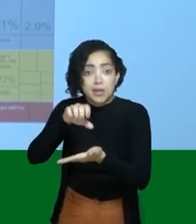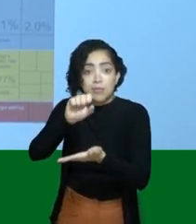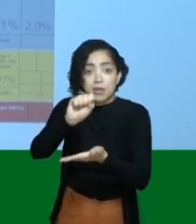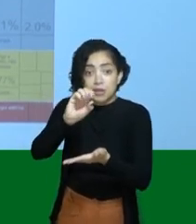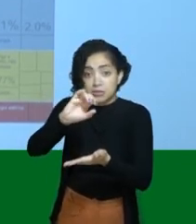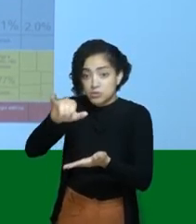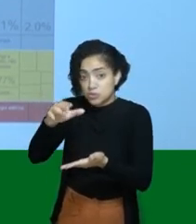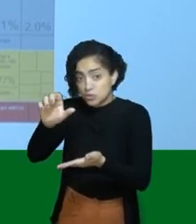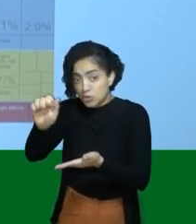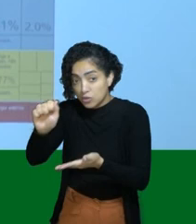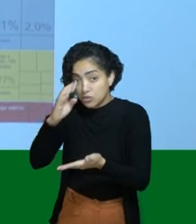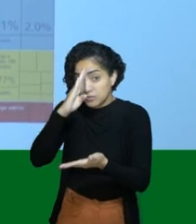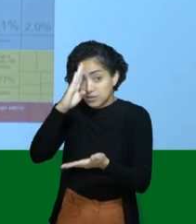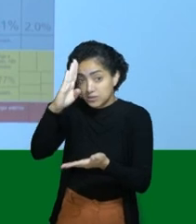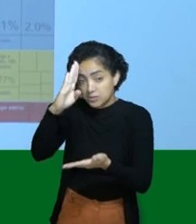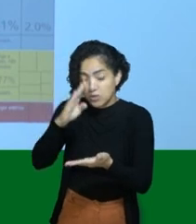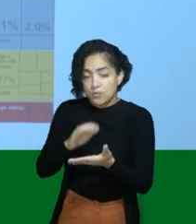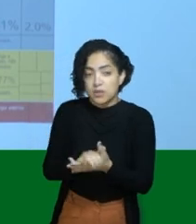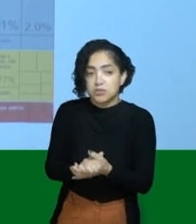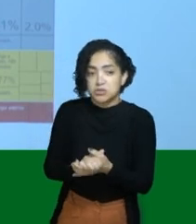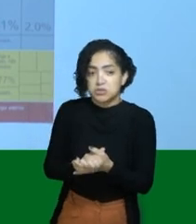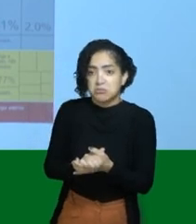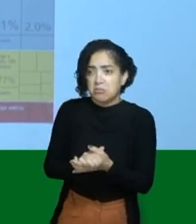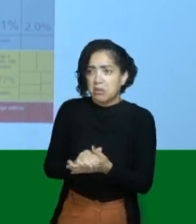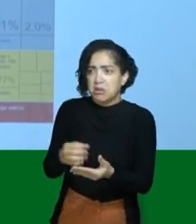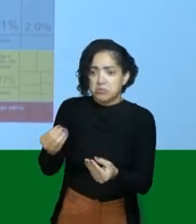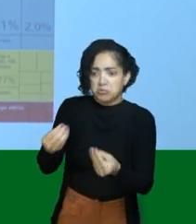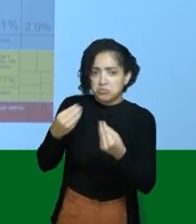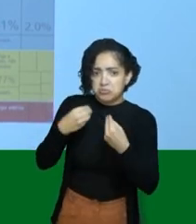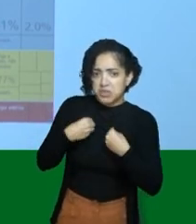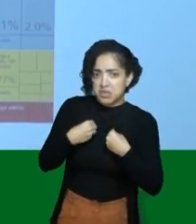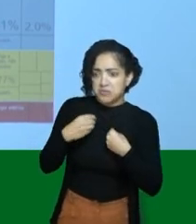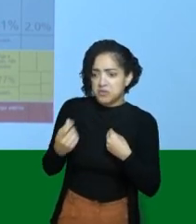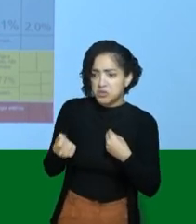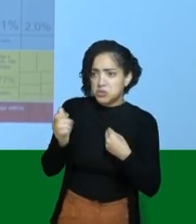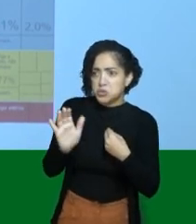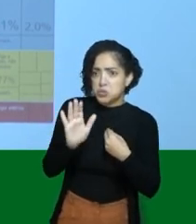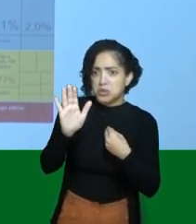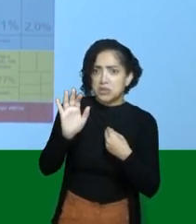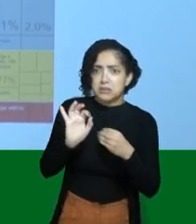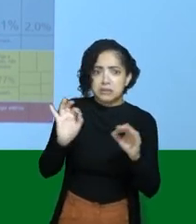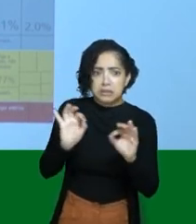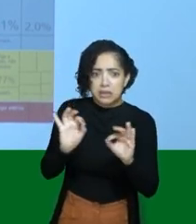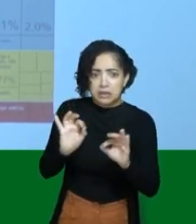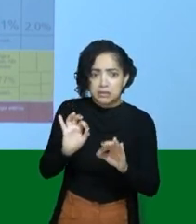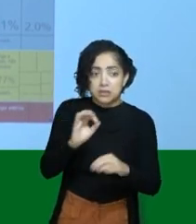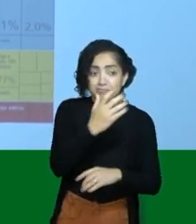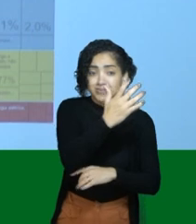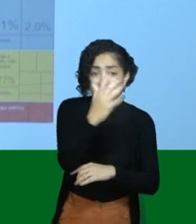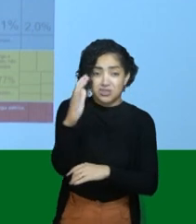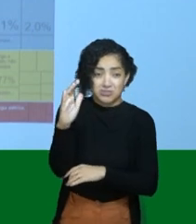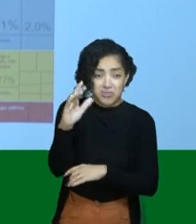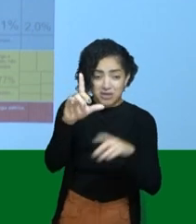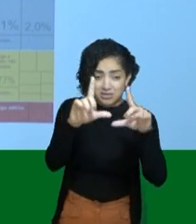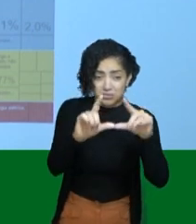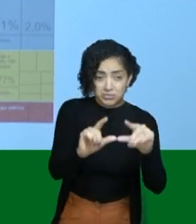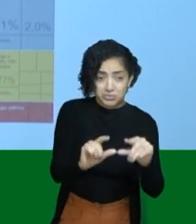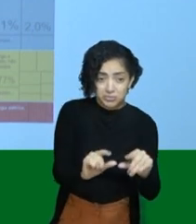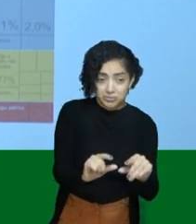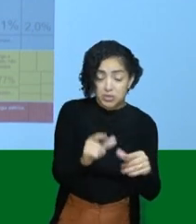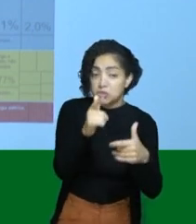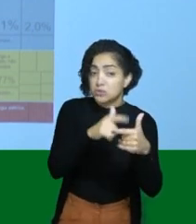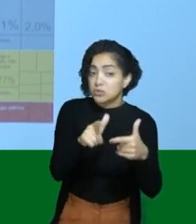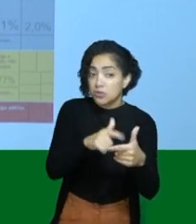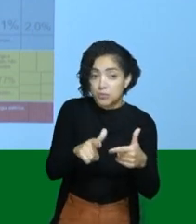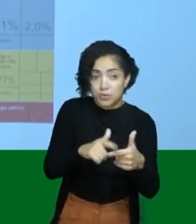soja, principalmente, né? Que não nos traz nenhuma riqueza, que desmata, né? Que traz só problemas,